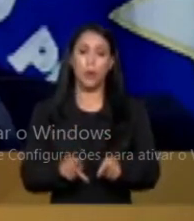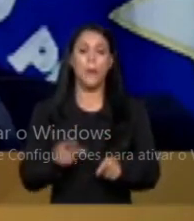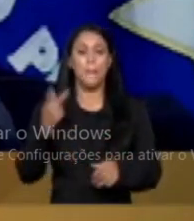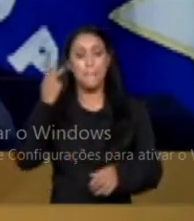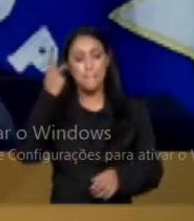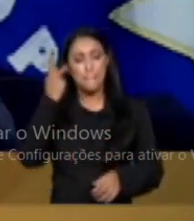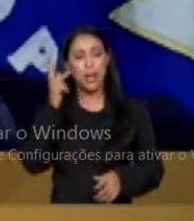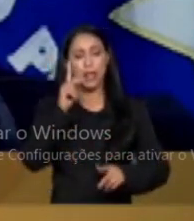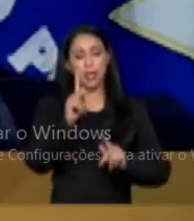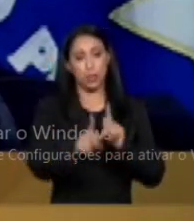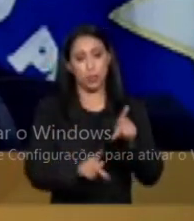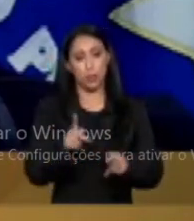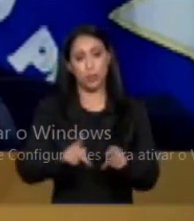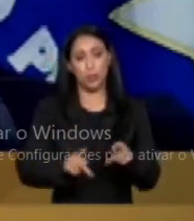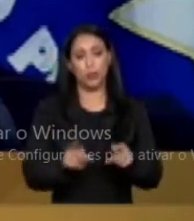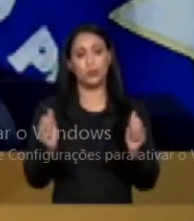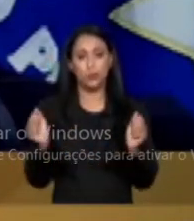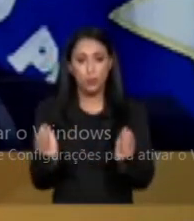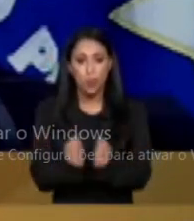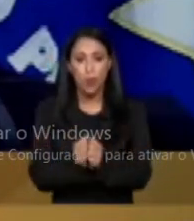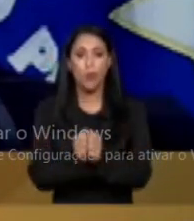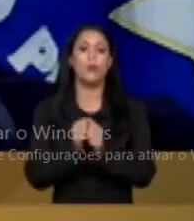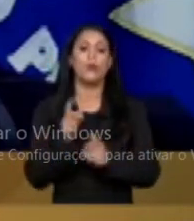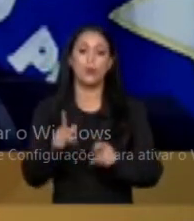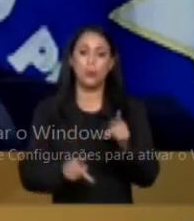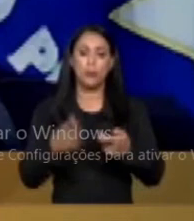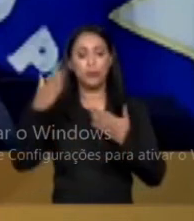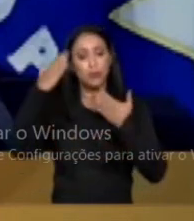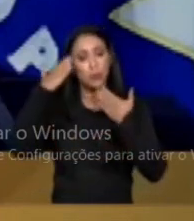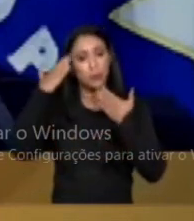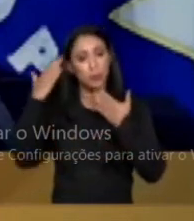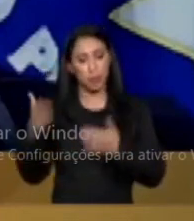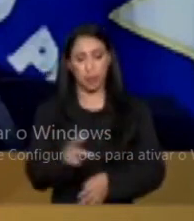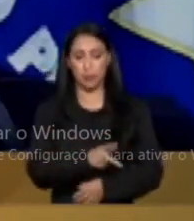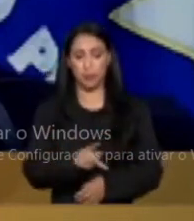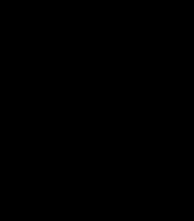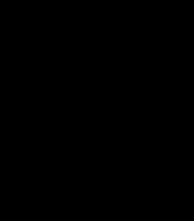para o povo. Muito obrigado, senhor presidente, senhoras ministras, senhores ministros.